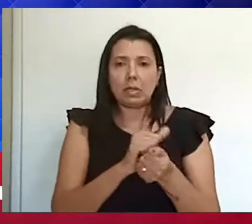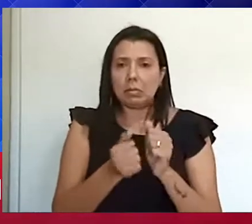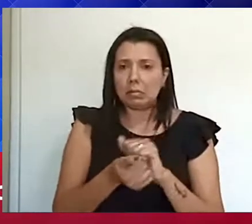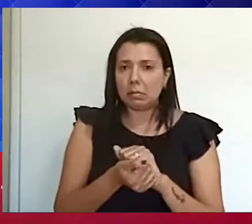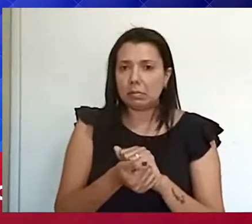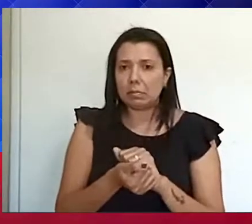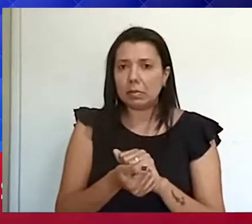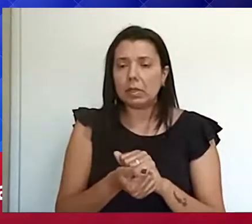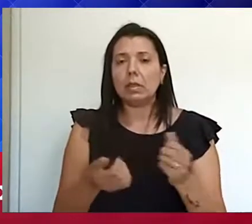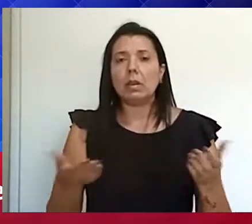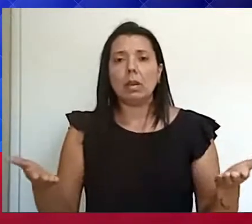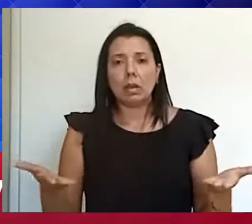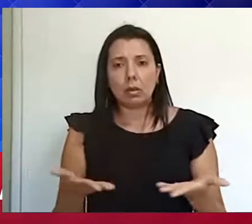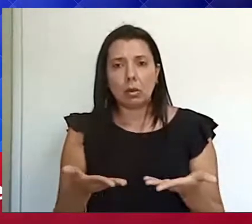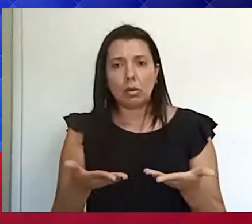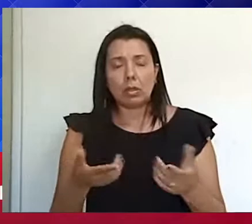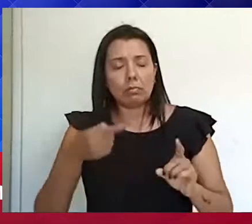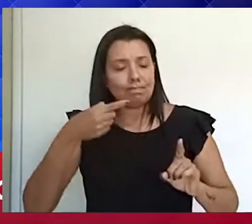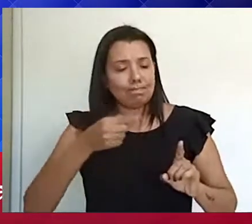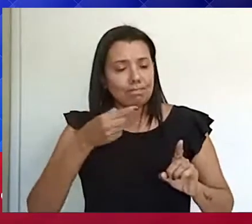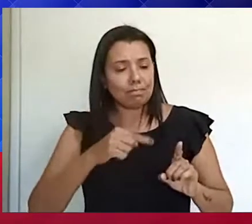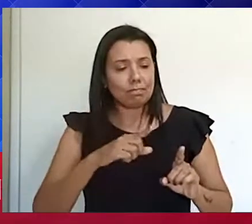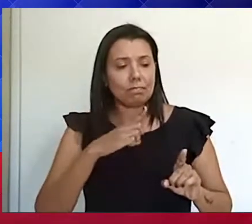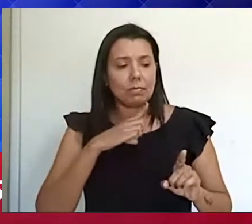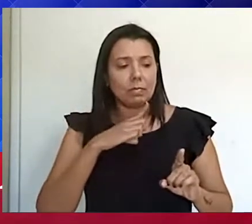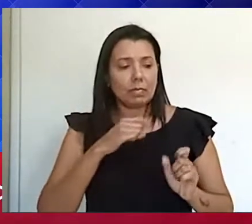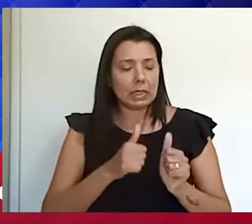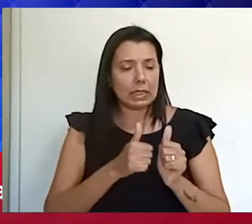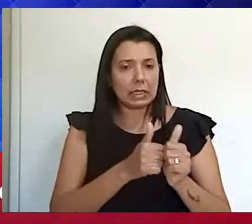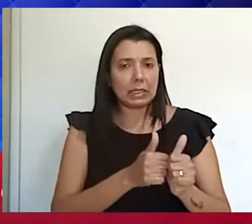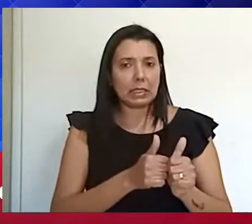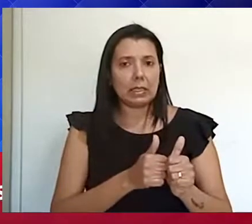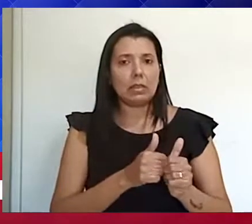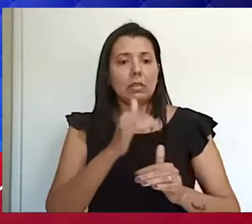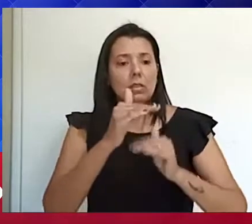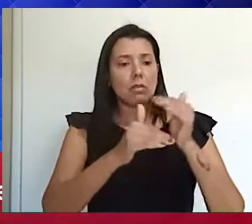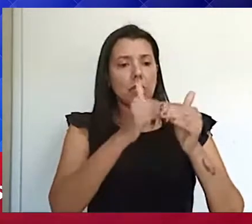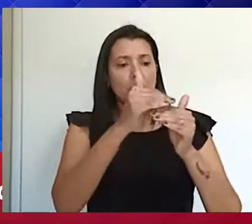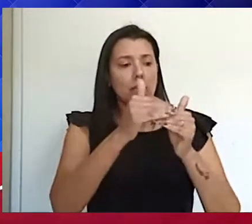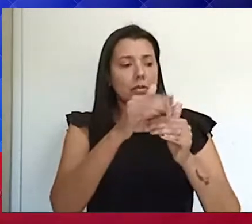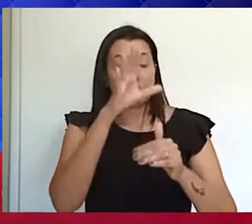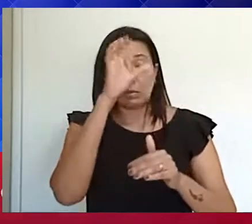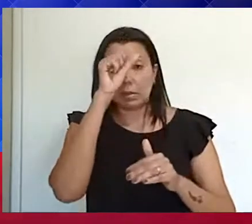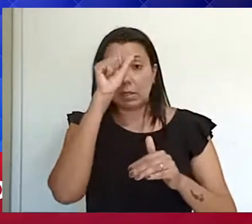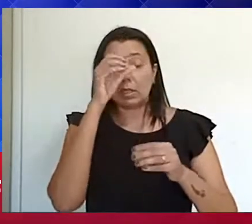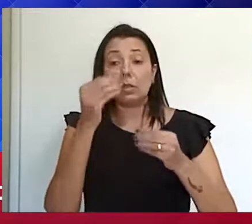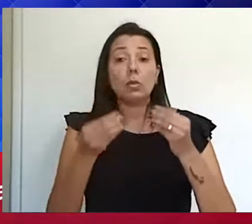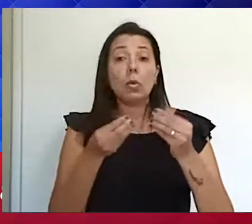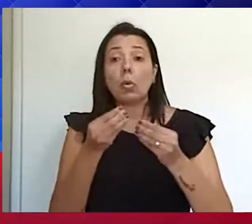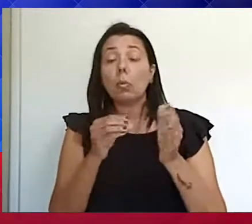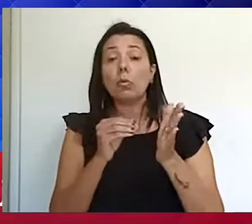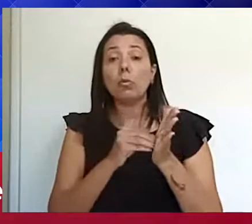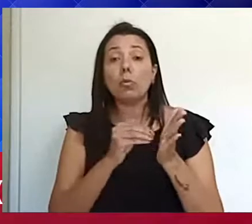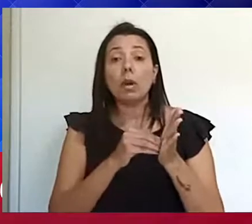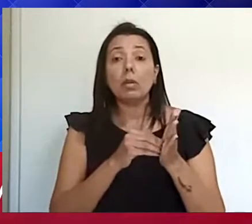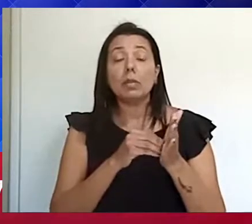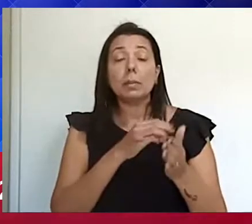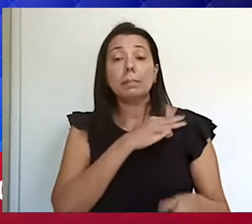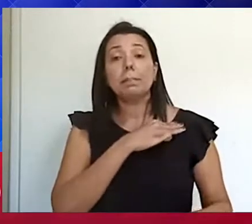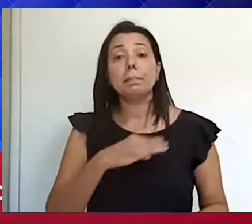momento desafiador, né, para seguir com o processo de aprendizado. Como essa falta de ministro da Educação